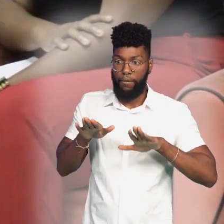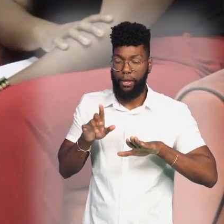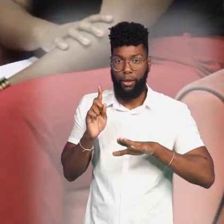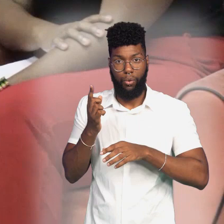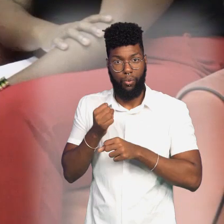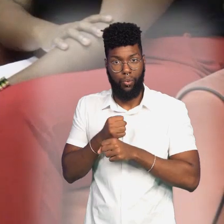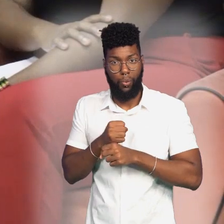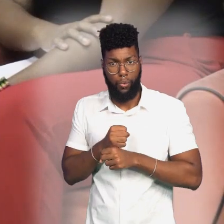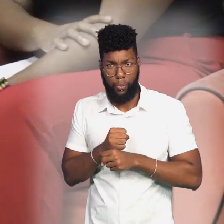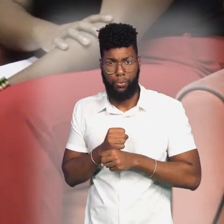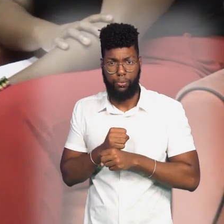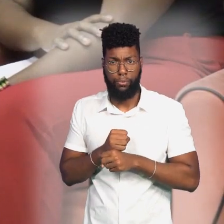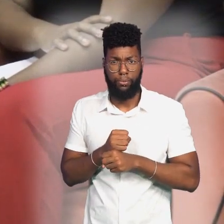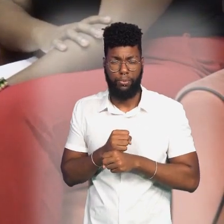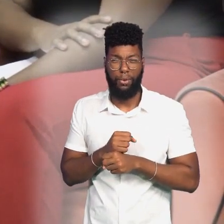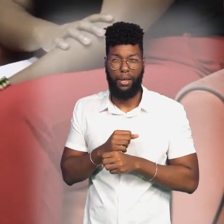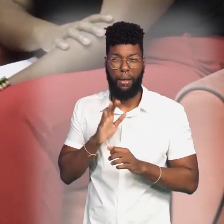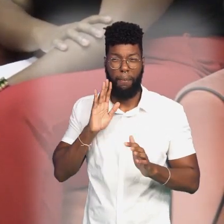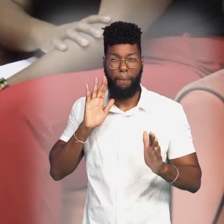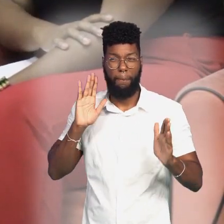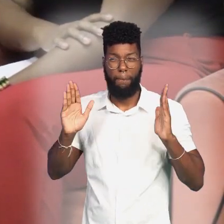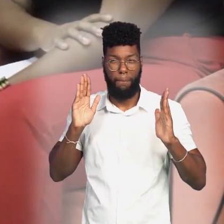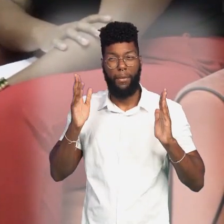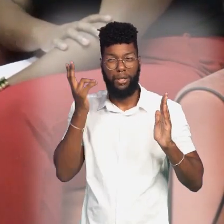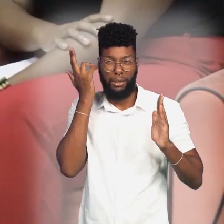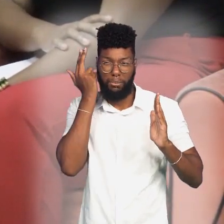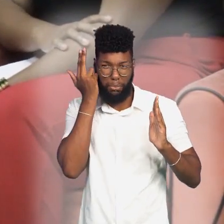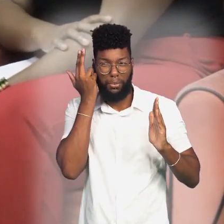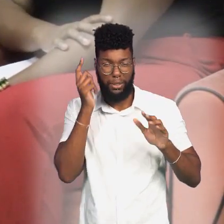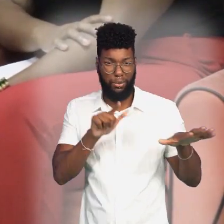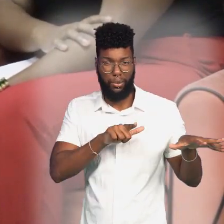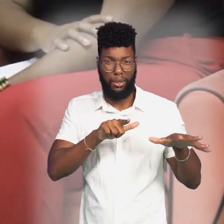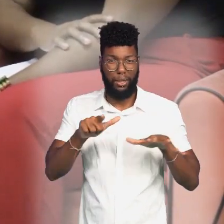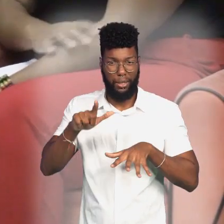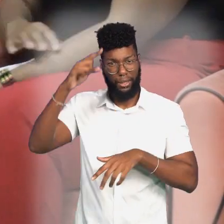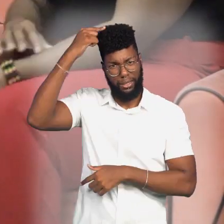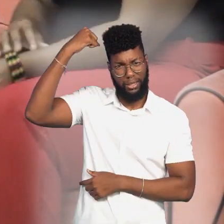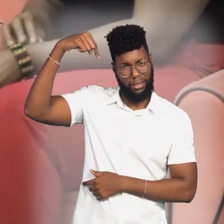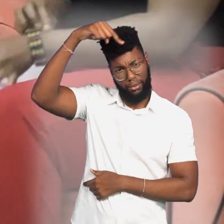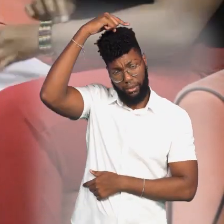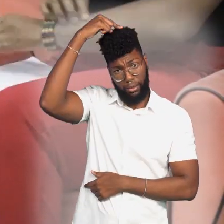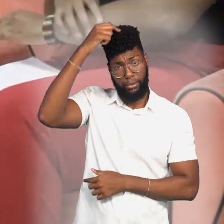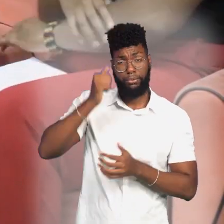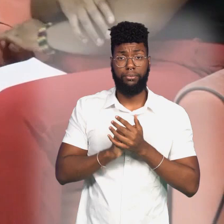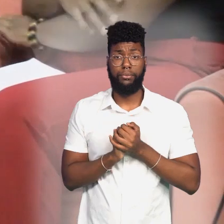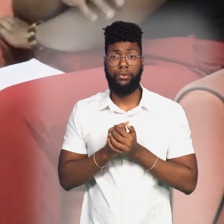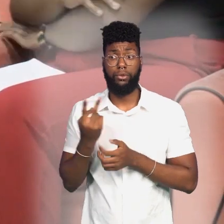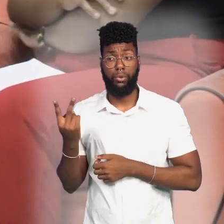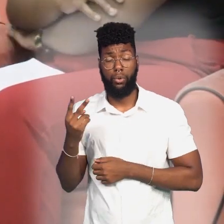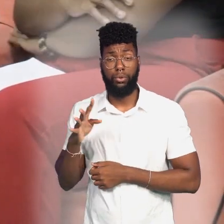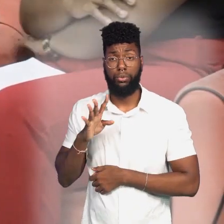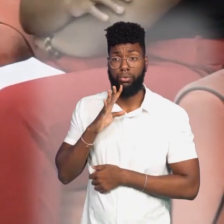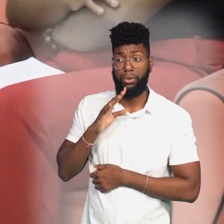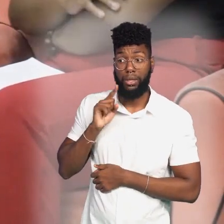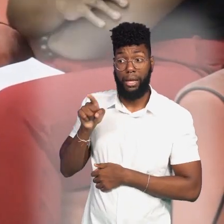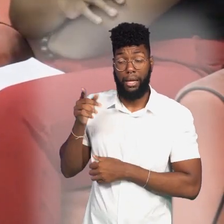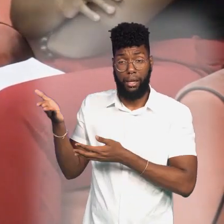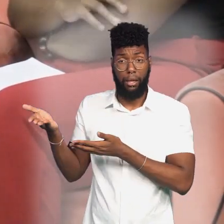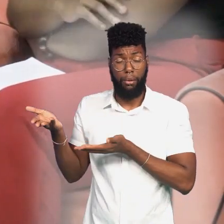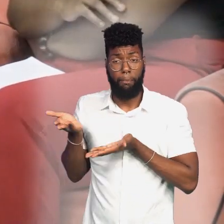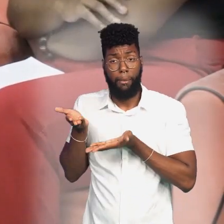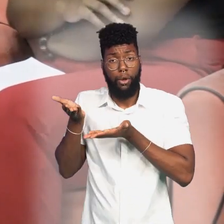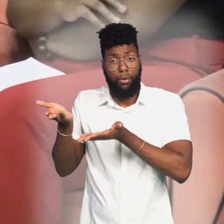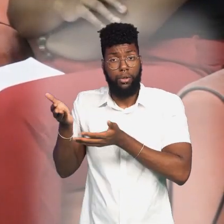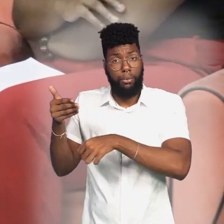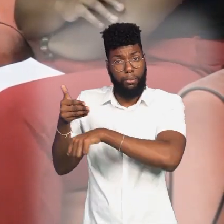lá, foi na Páscoa, na Semana Santa. E aí nos conhecemos e ele me fez o convite.